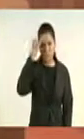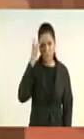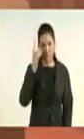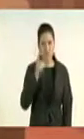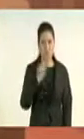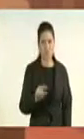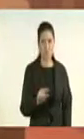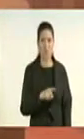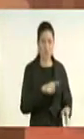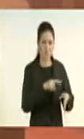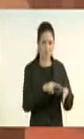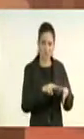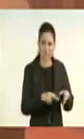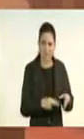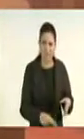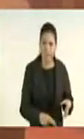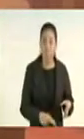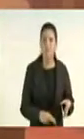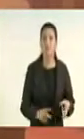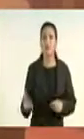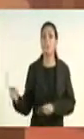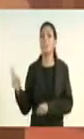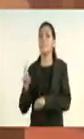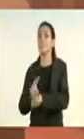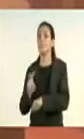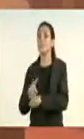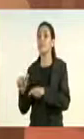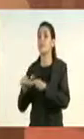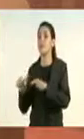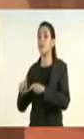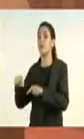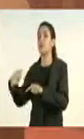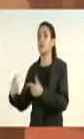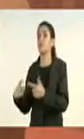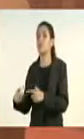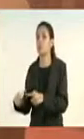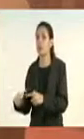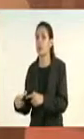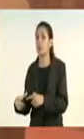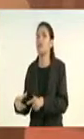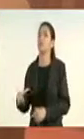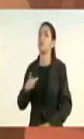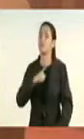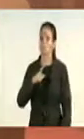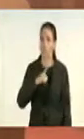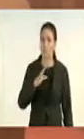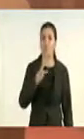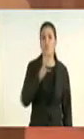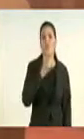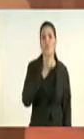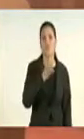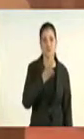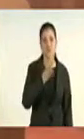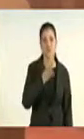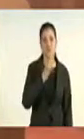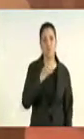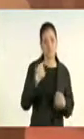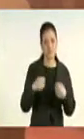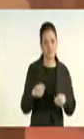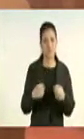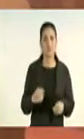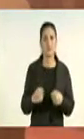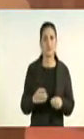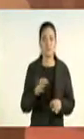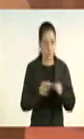outro órgão de outro ente, ele tenha a capacidade técnica necessária de julgar aquele certame